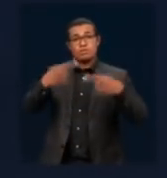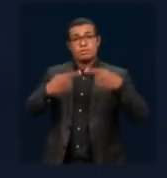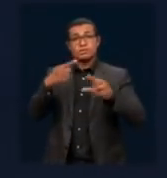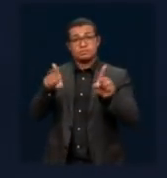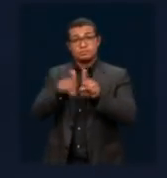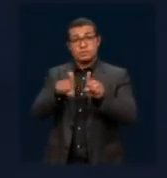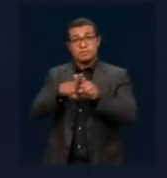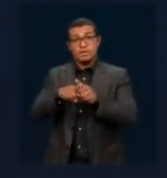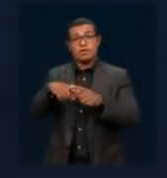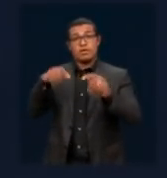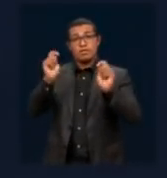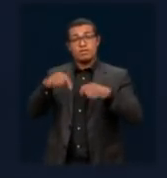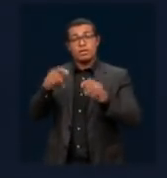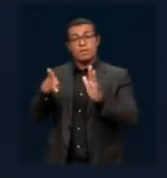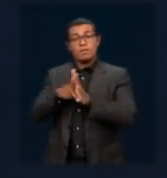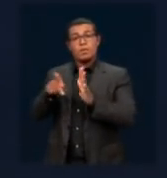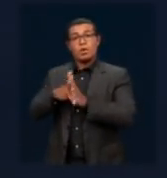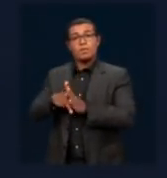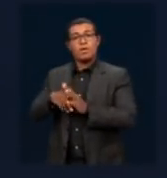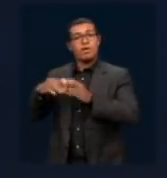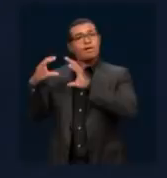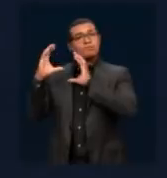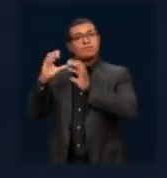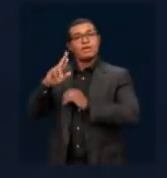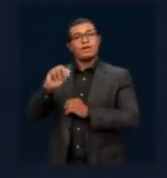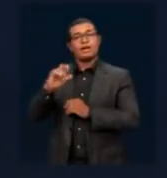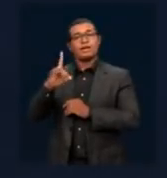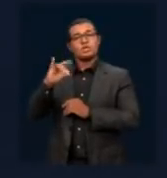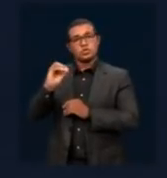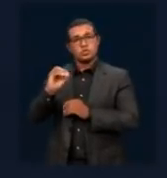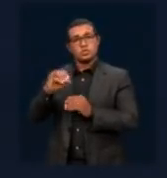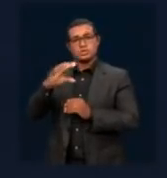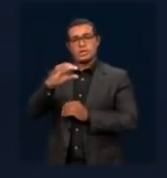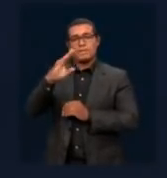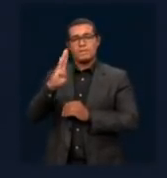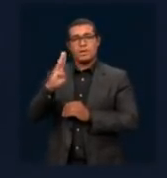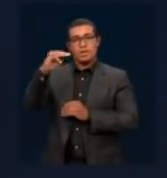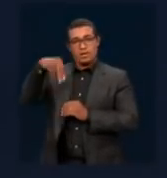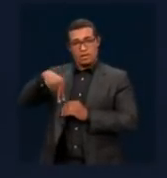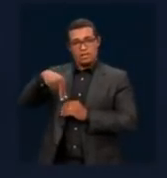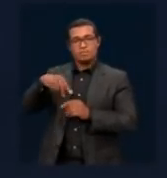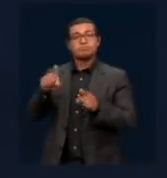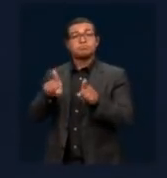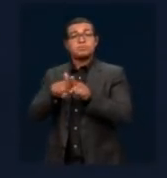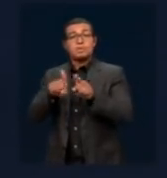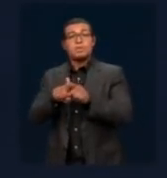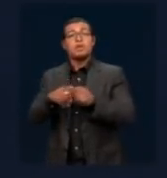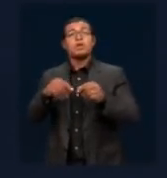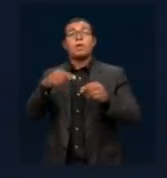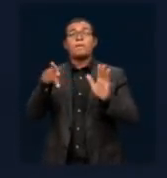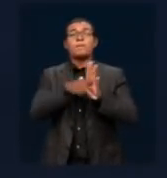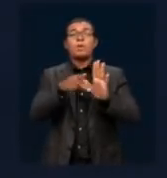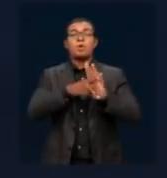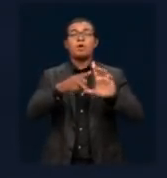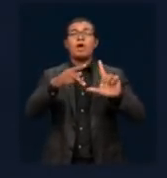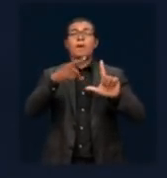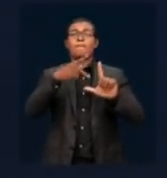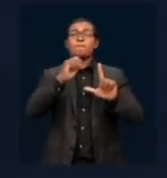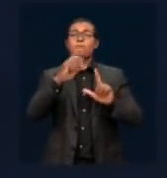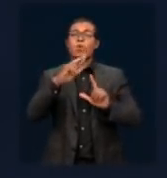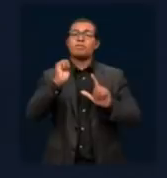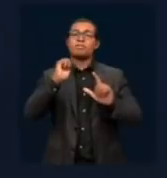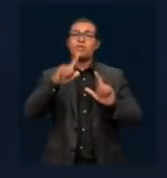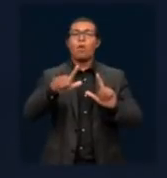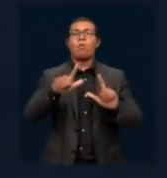transmitido pela rádio cbn vitória na freqüência 92,5 fm e no nosso portal de notícia já é um ponto